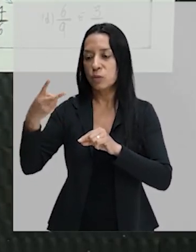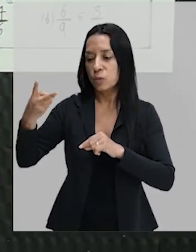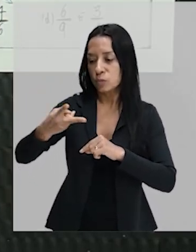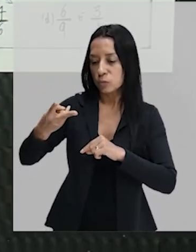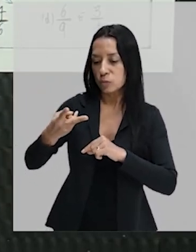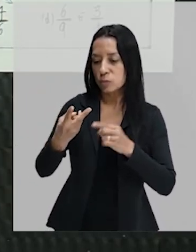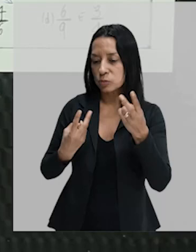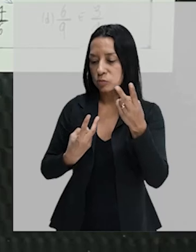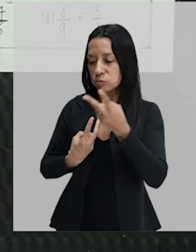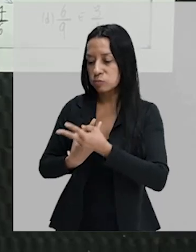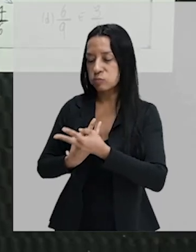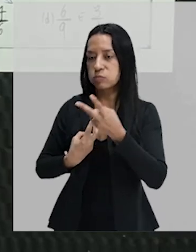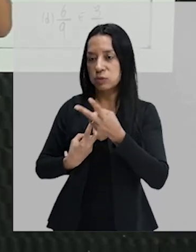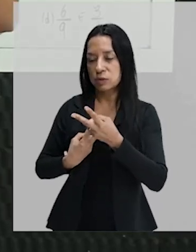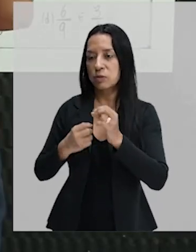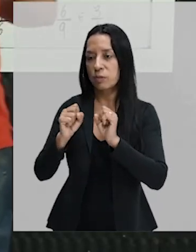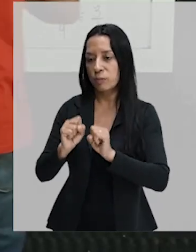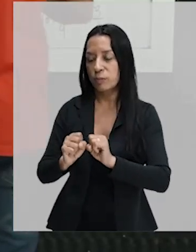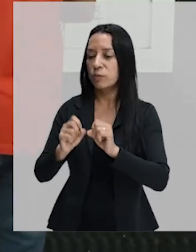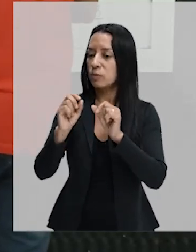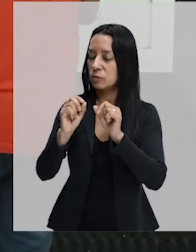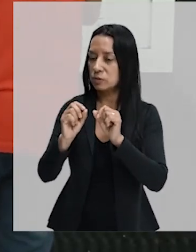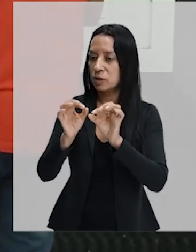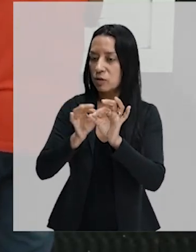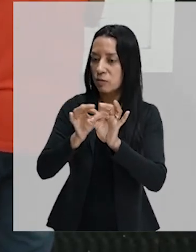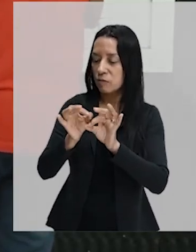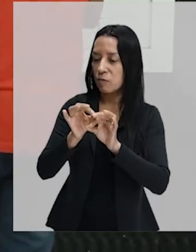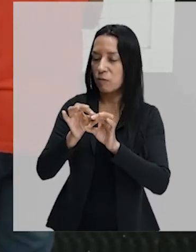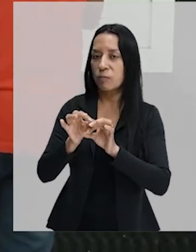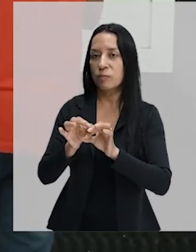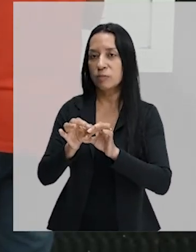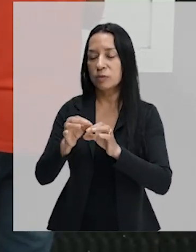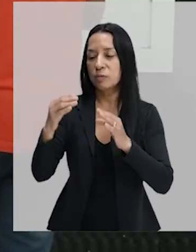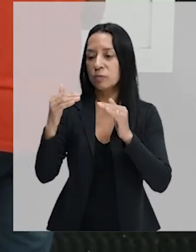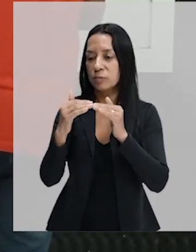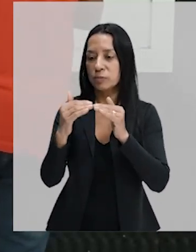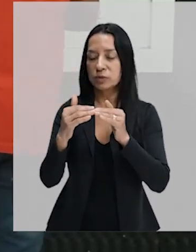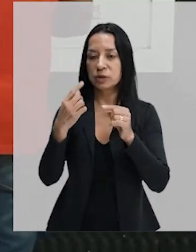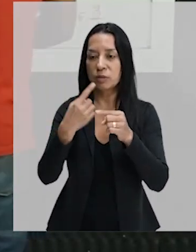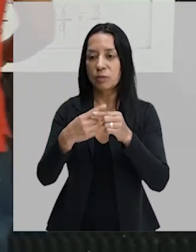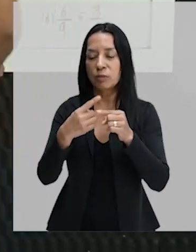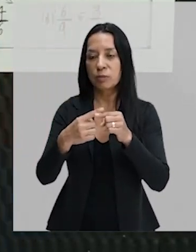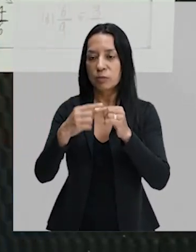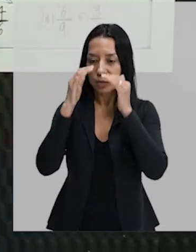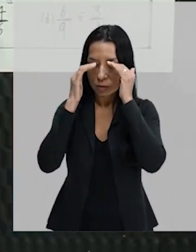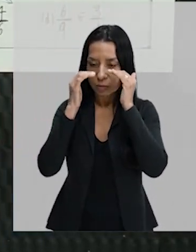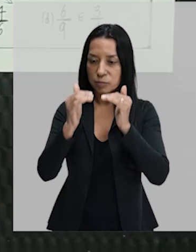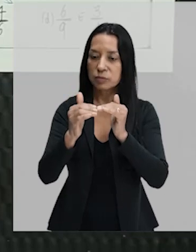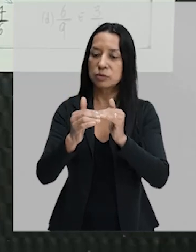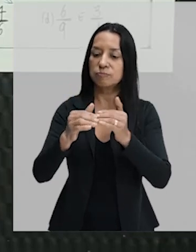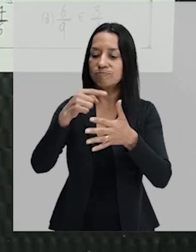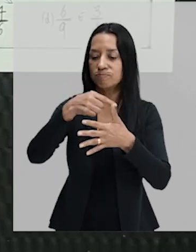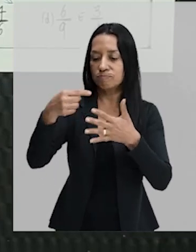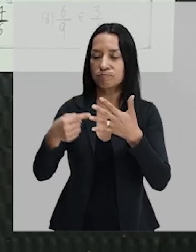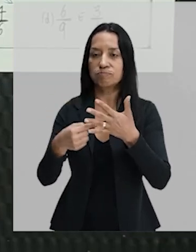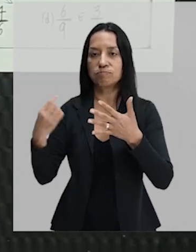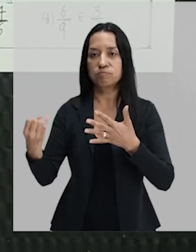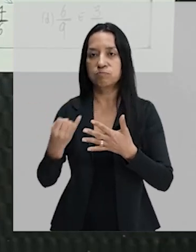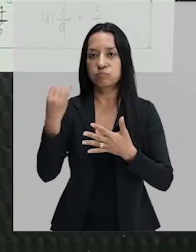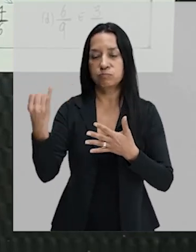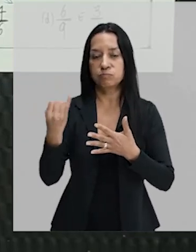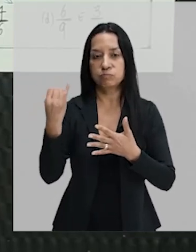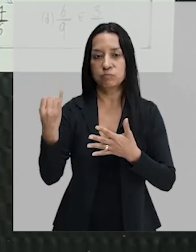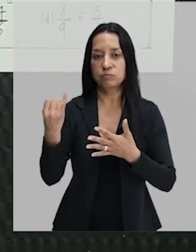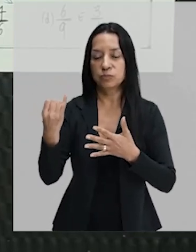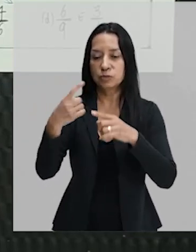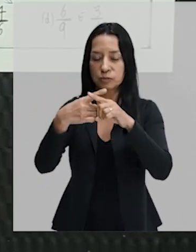razões, elas podem formar uma proporção, sim, porque elas obedecem à propriedade fundamental.